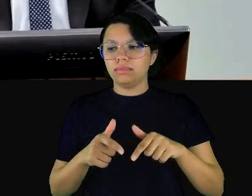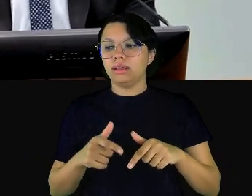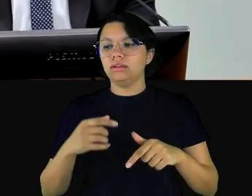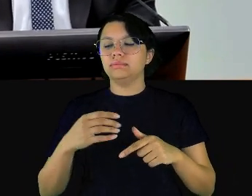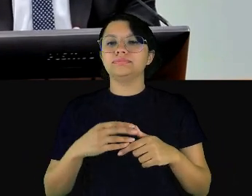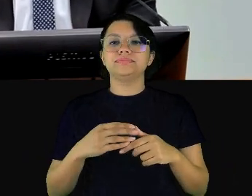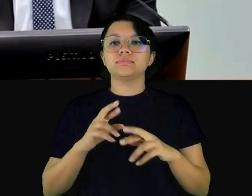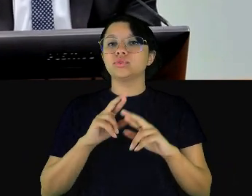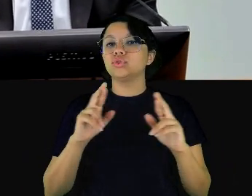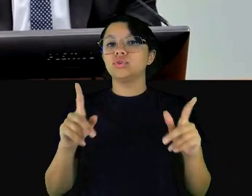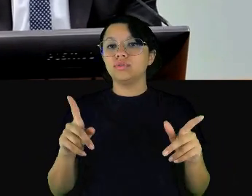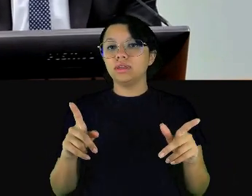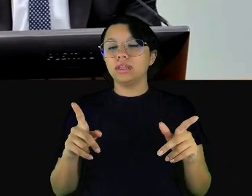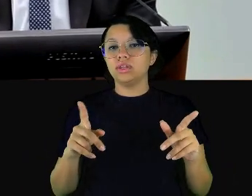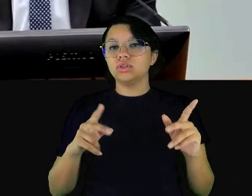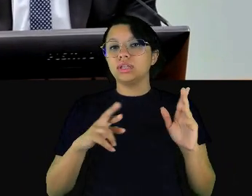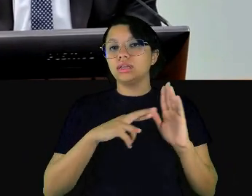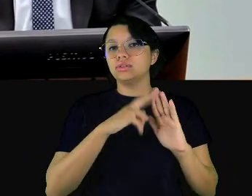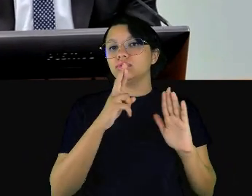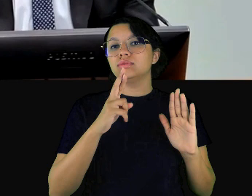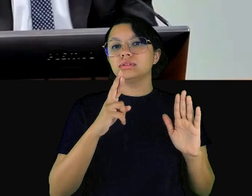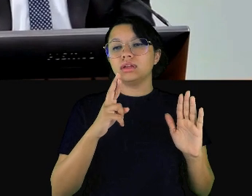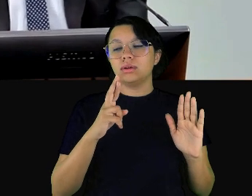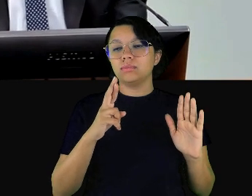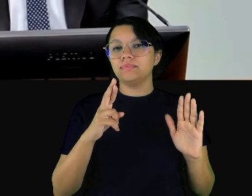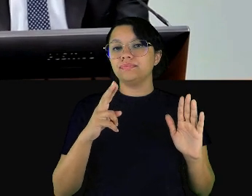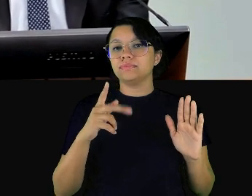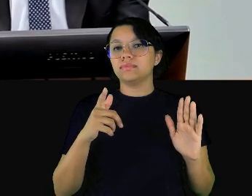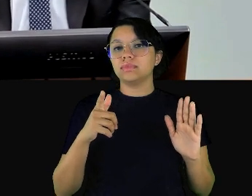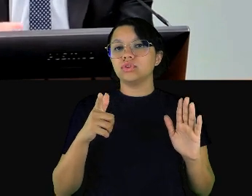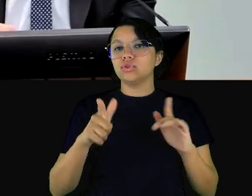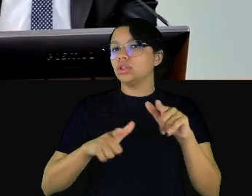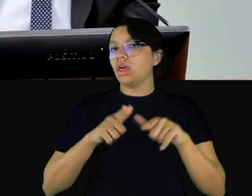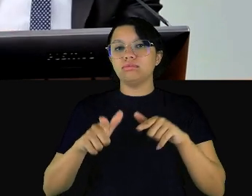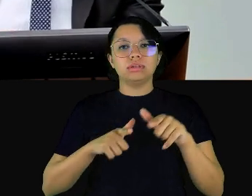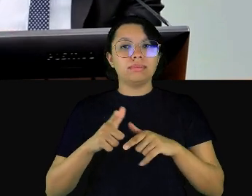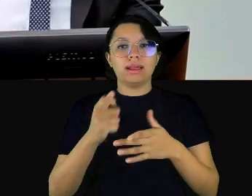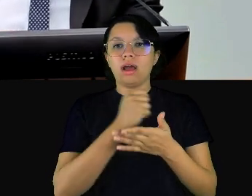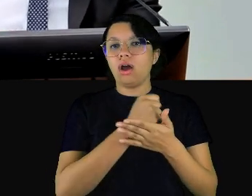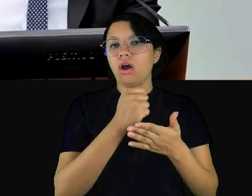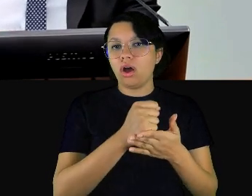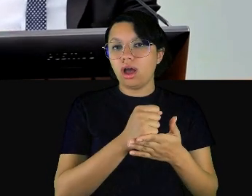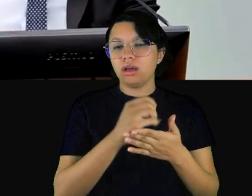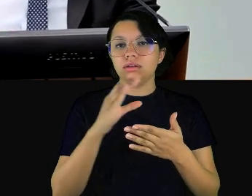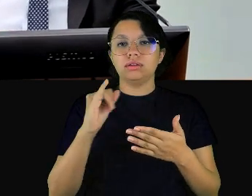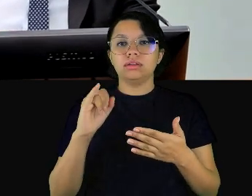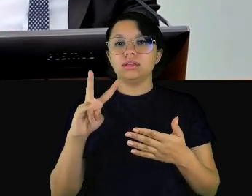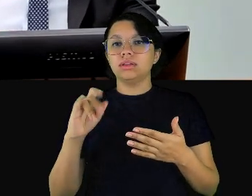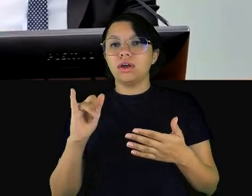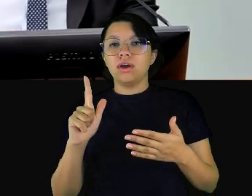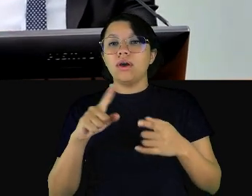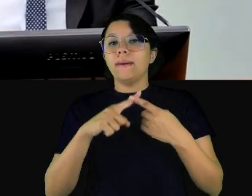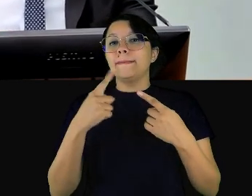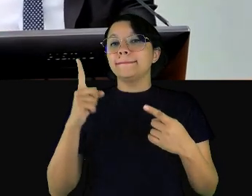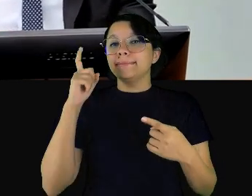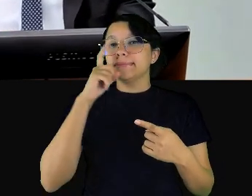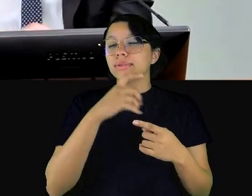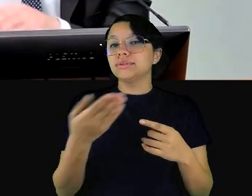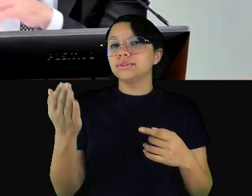diferentemente da cláusula resolutória tácita de inadimplemento das obrigações no contrato civil. Mas a dificuldade